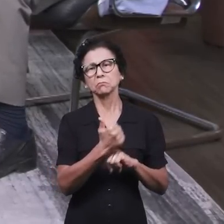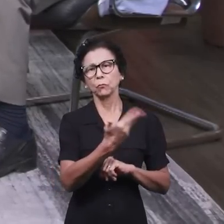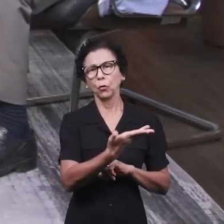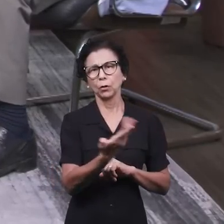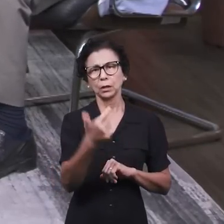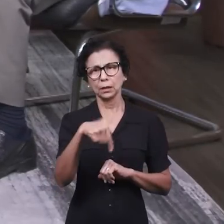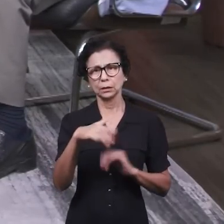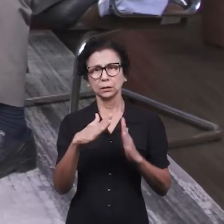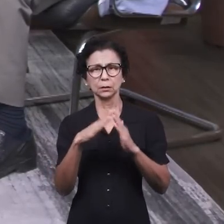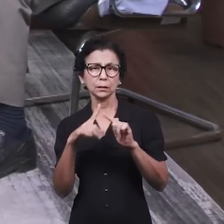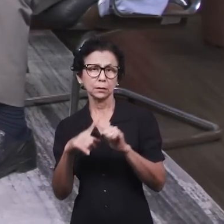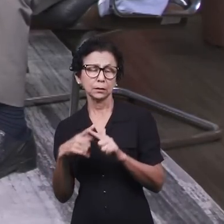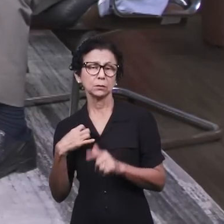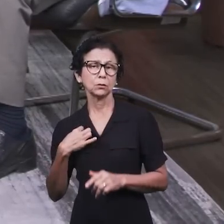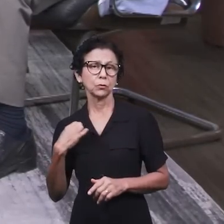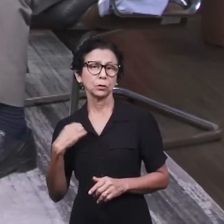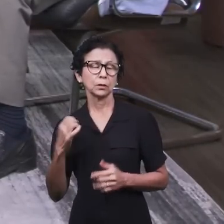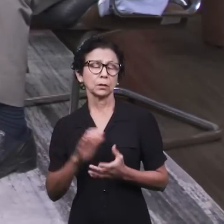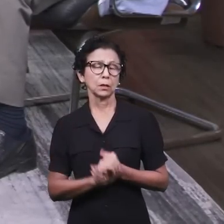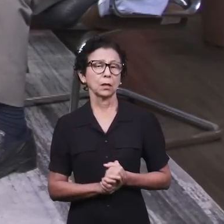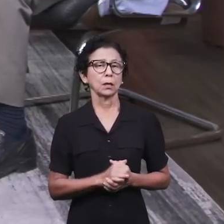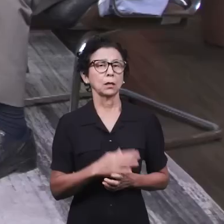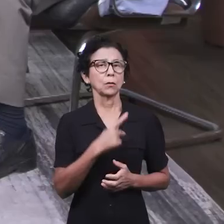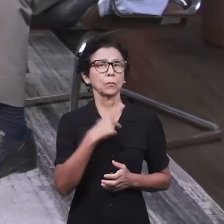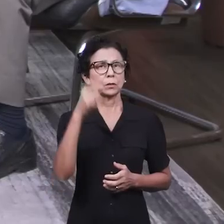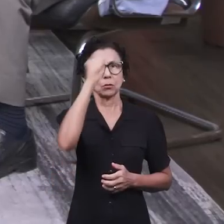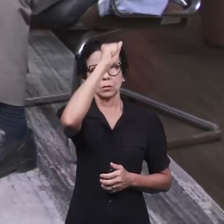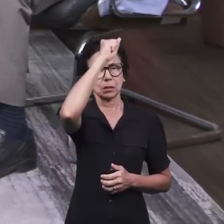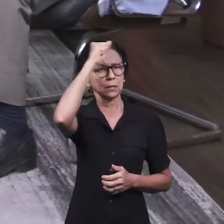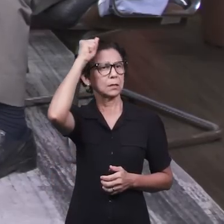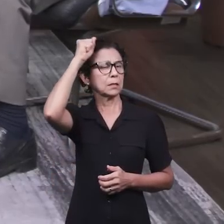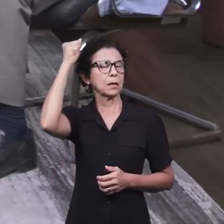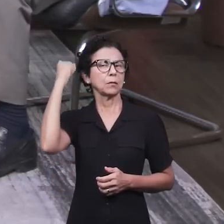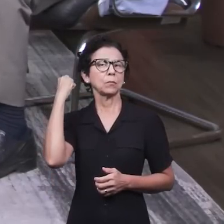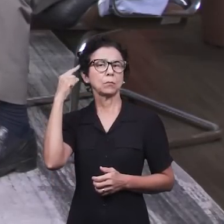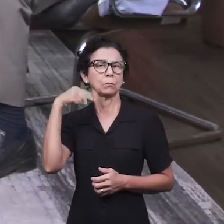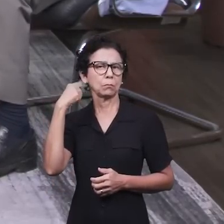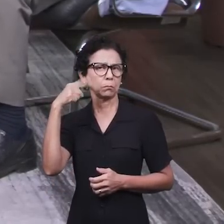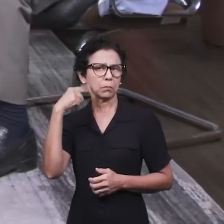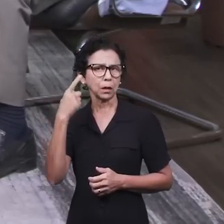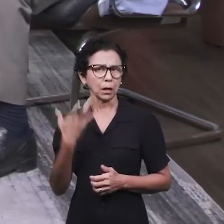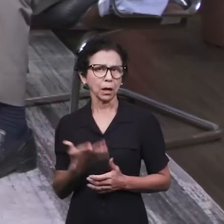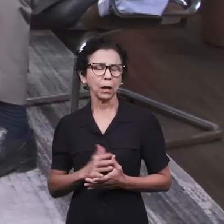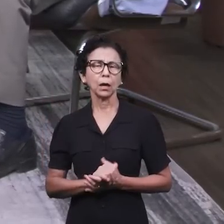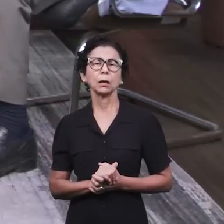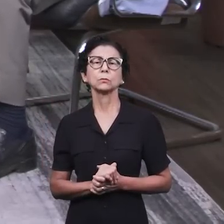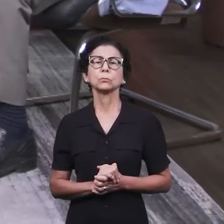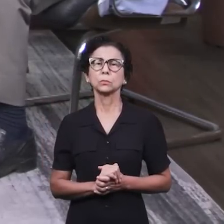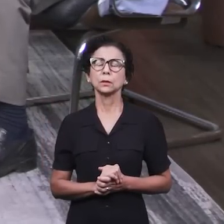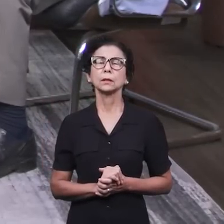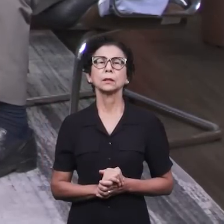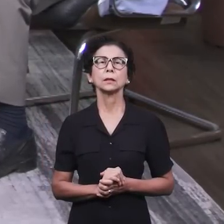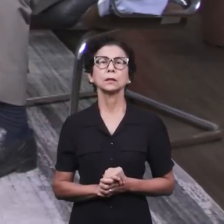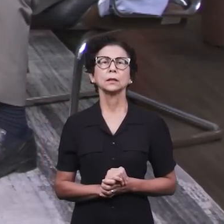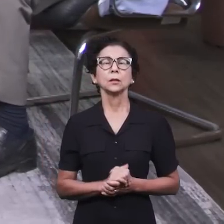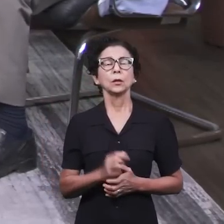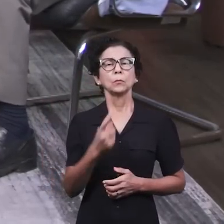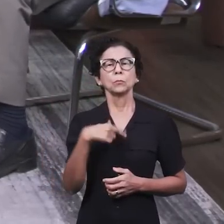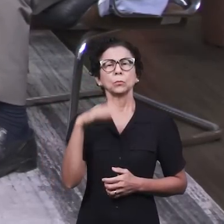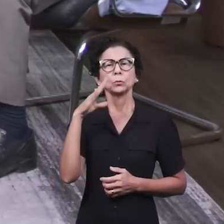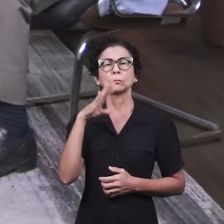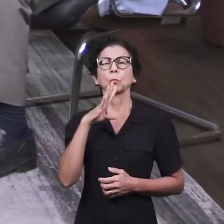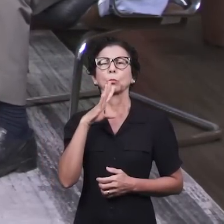que desenvolvem o seu trabalho profissional. O pastor Sérgio Souza é advogado, né, tem um escritório de advocacia, conceituado